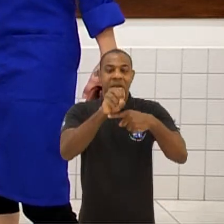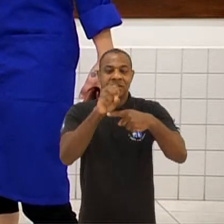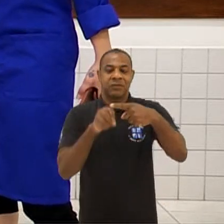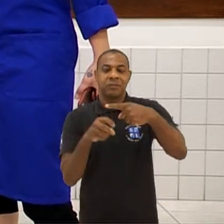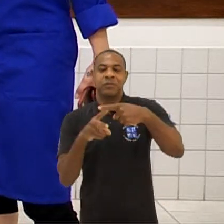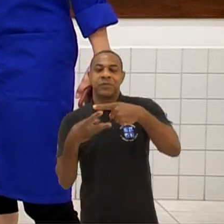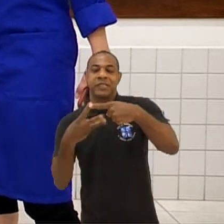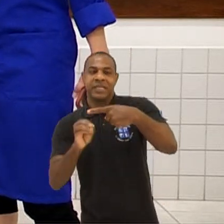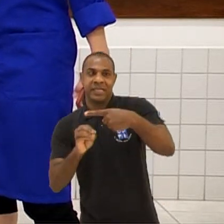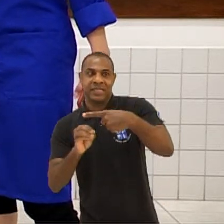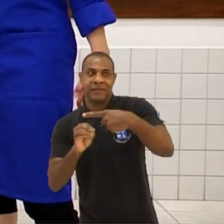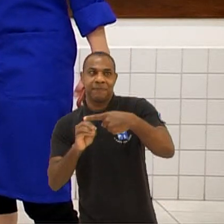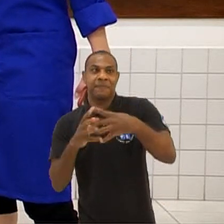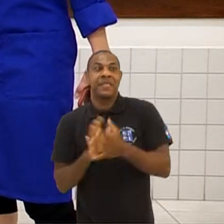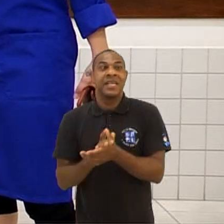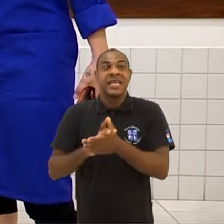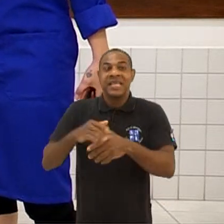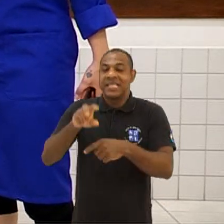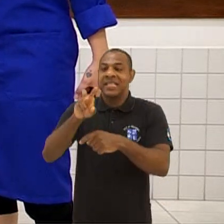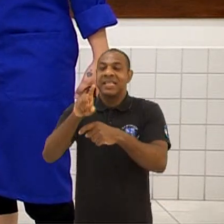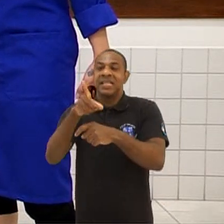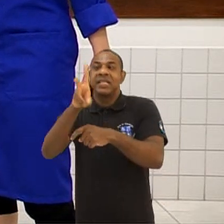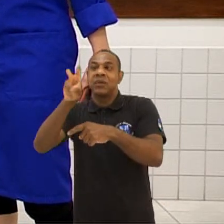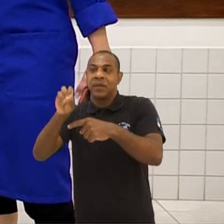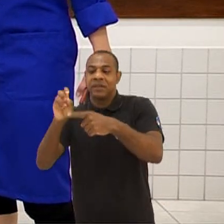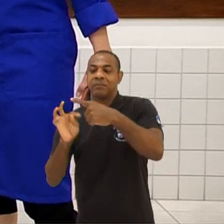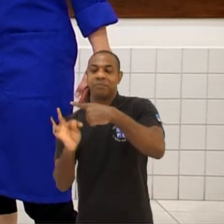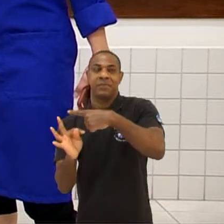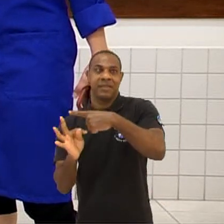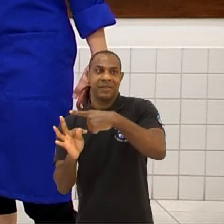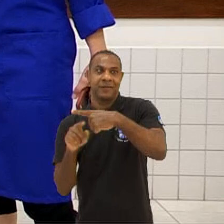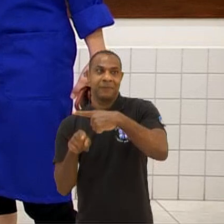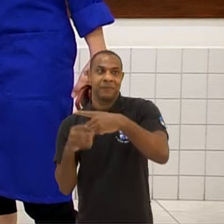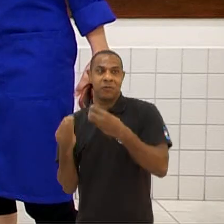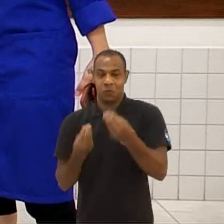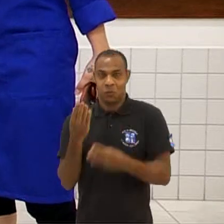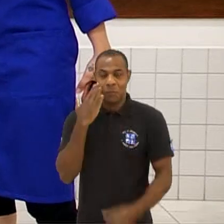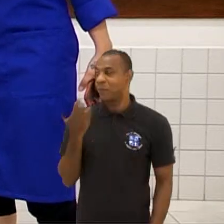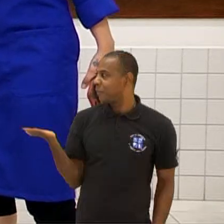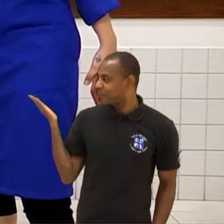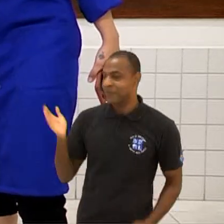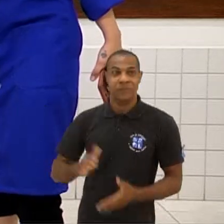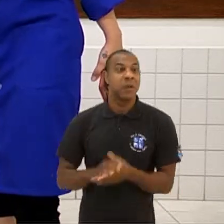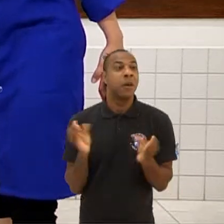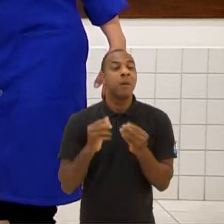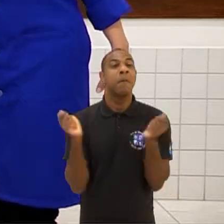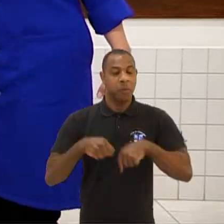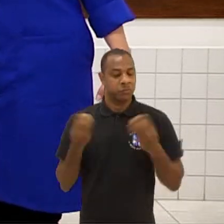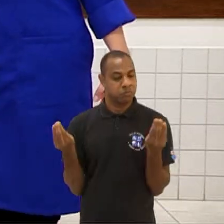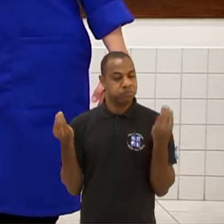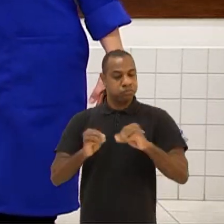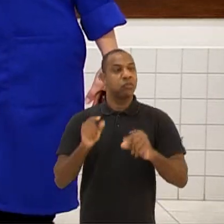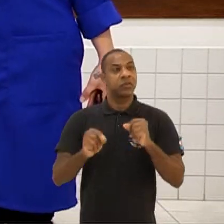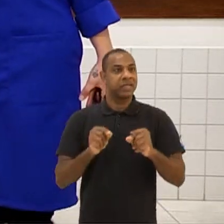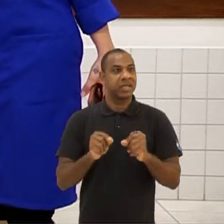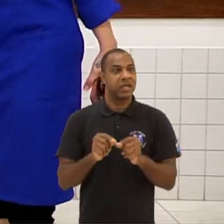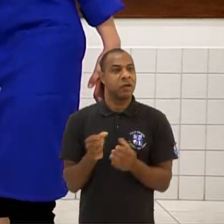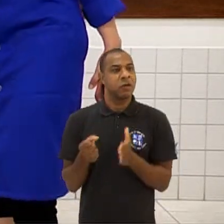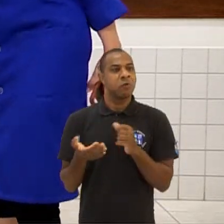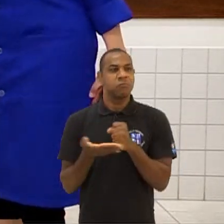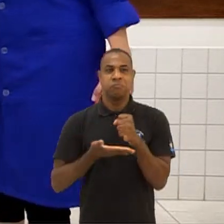200 dividido por T, né? 50 mais 150, 200. O que eu posso fazer aqui? Posso aplicar a propriedade